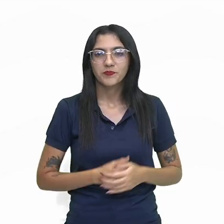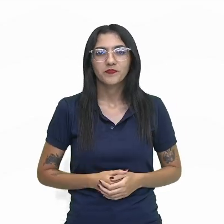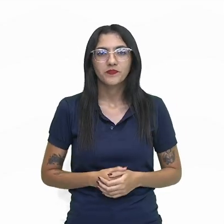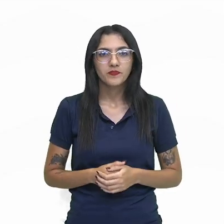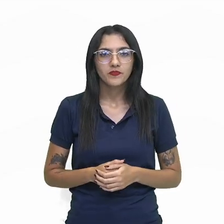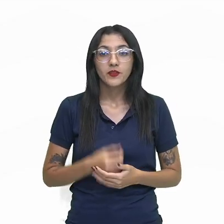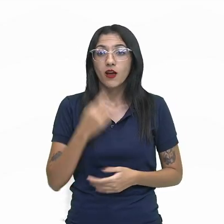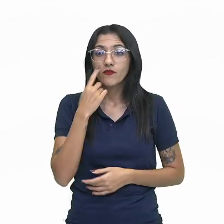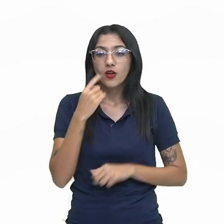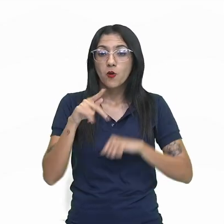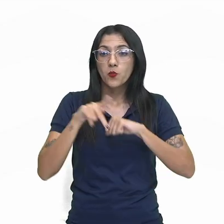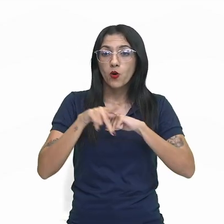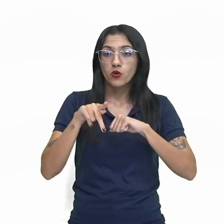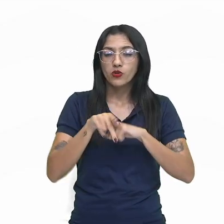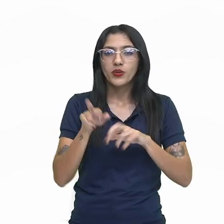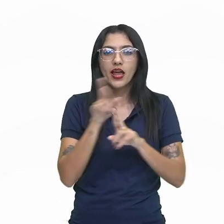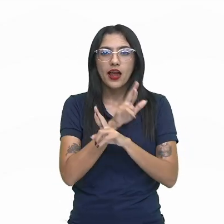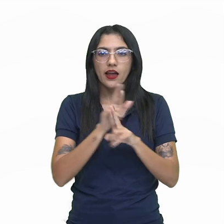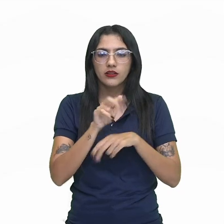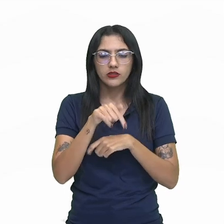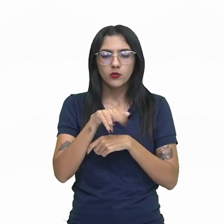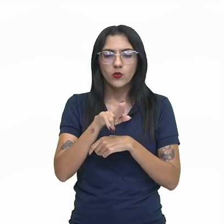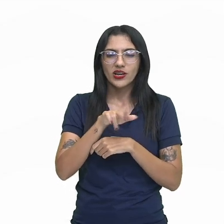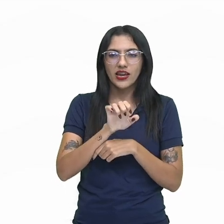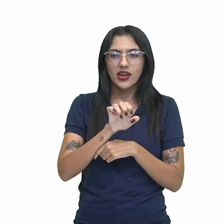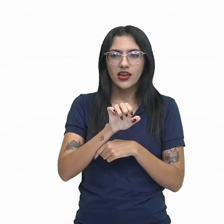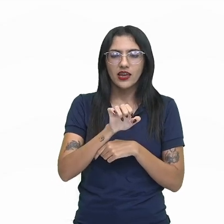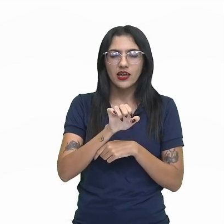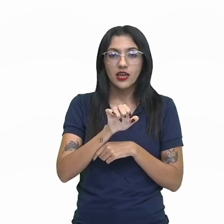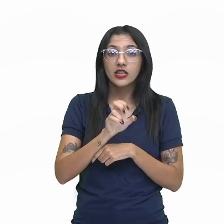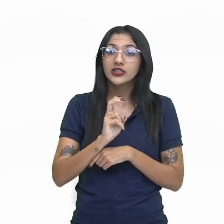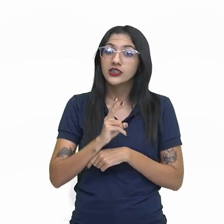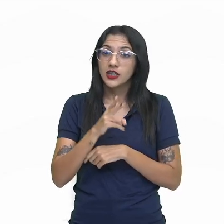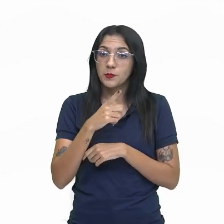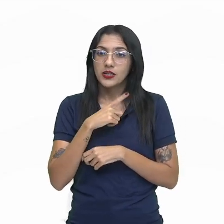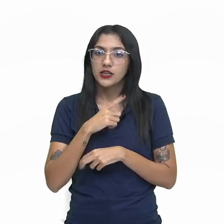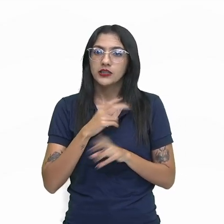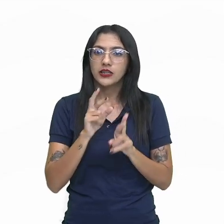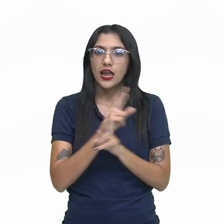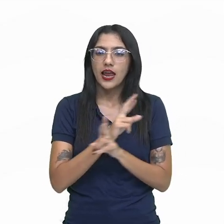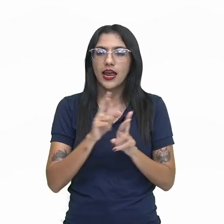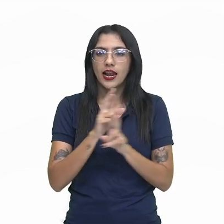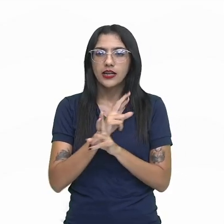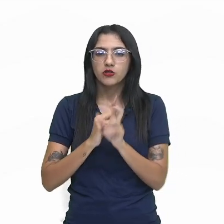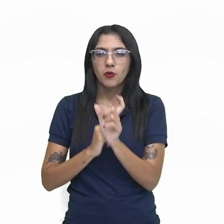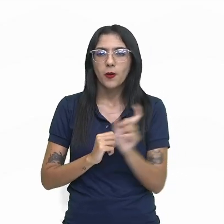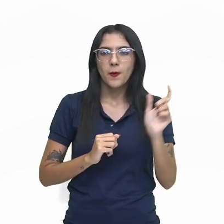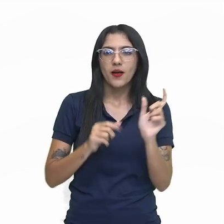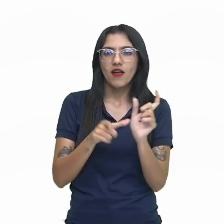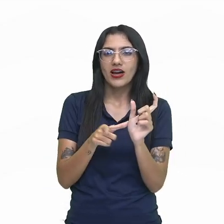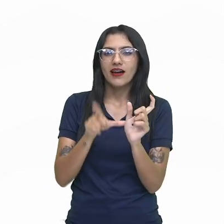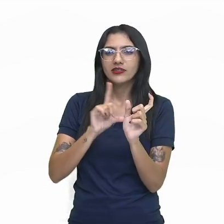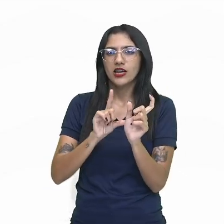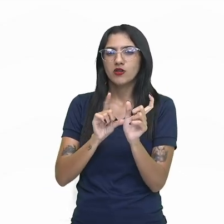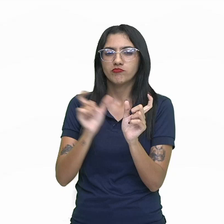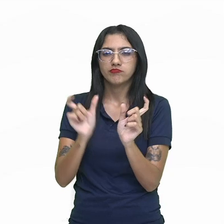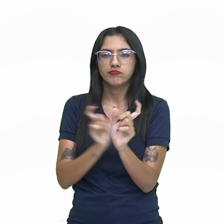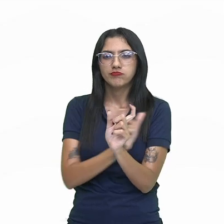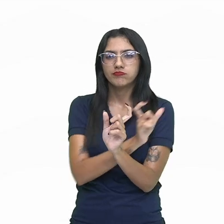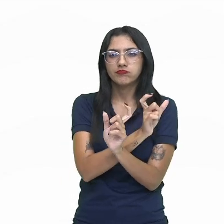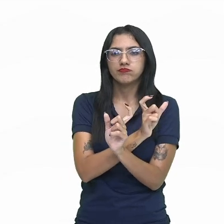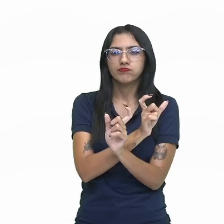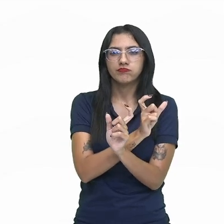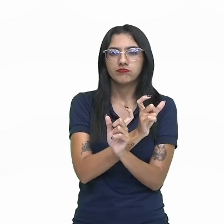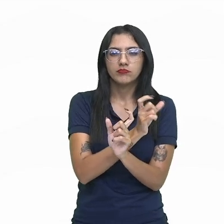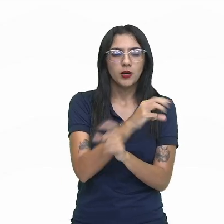veja que o pronome relativo que, ele sempre está relacionando, né, a um termo anterior.